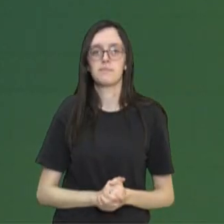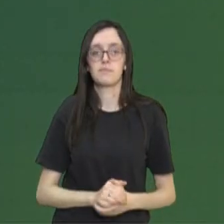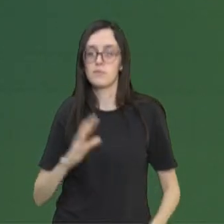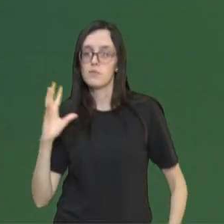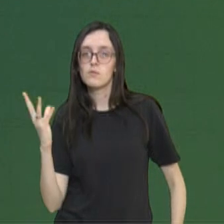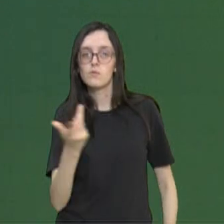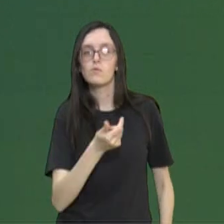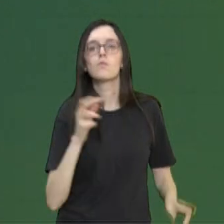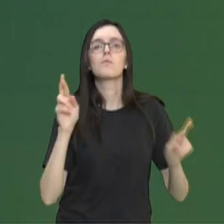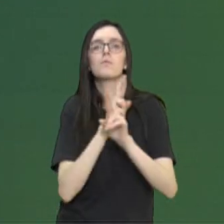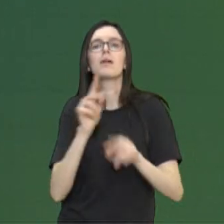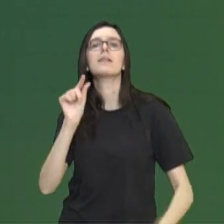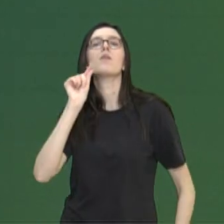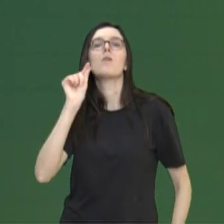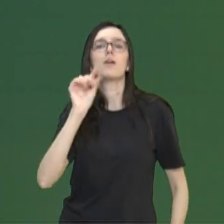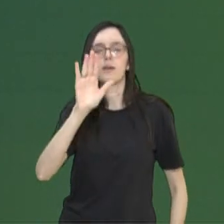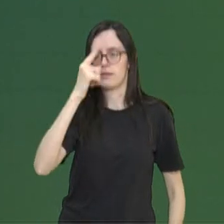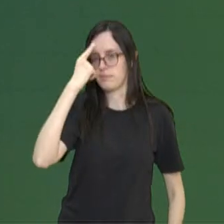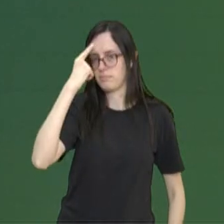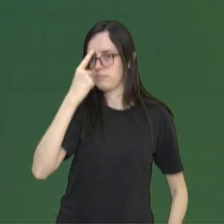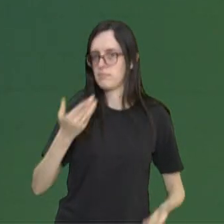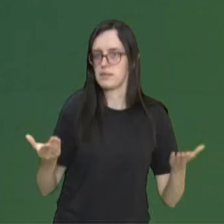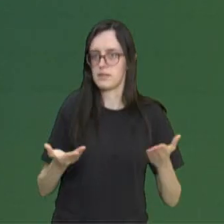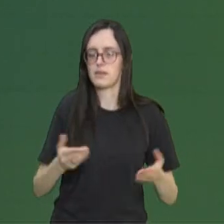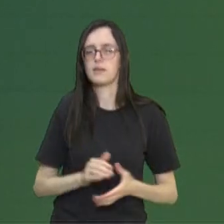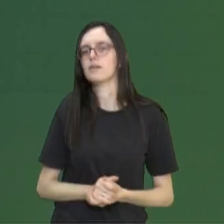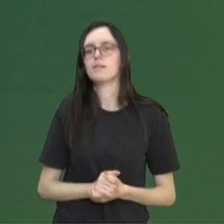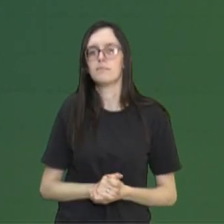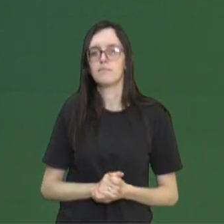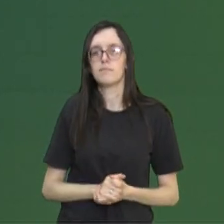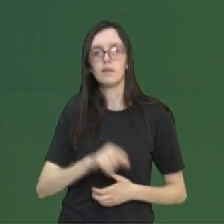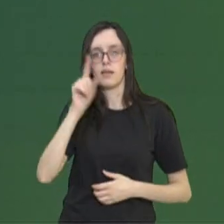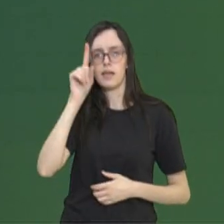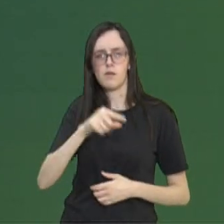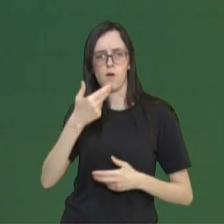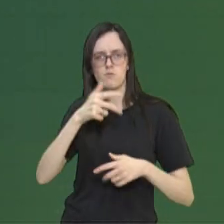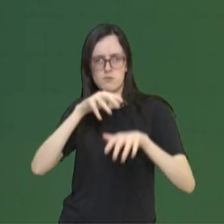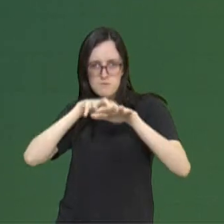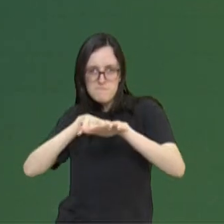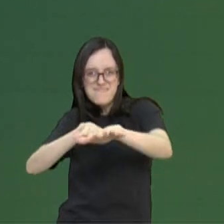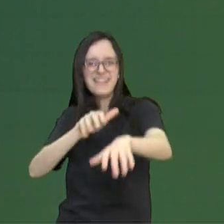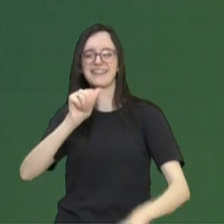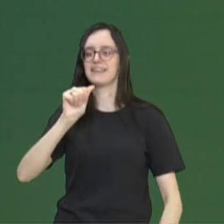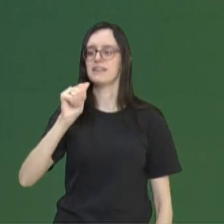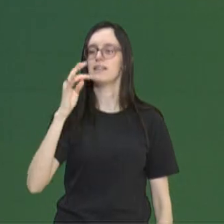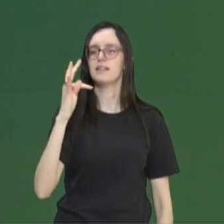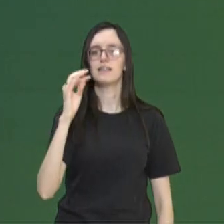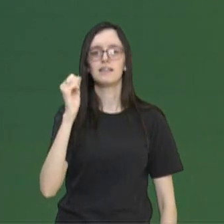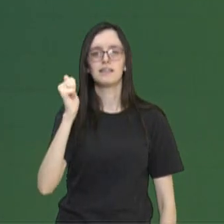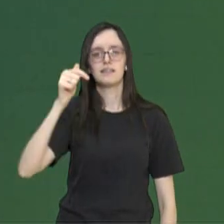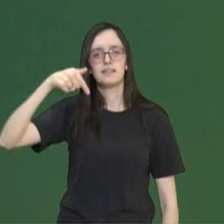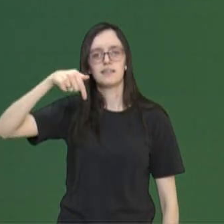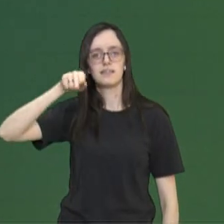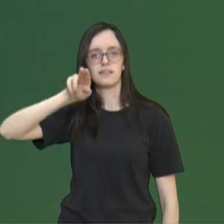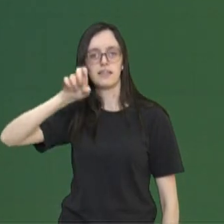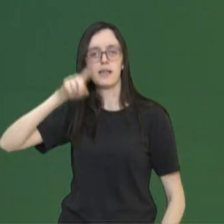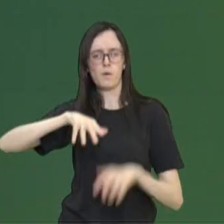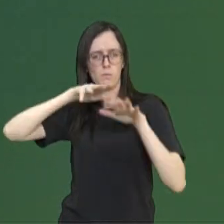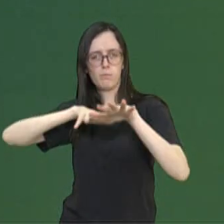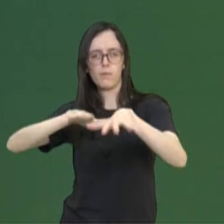né, de medirmos então o quanto um atleta ou uma equipe é superior a outra e